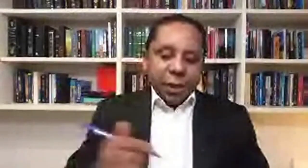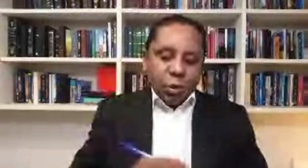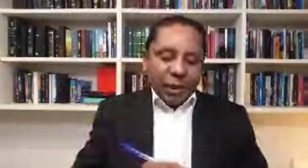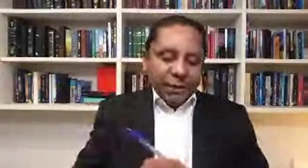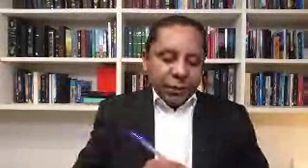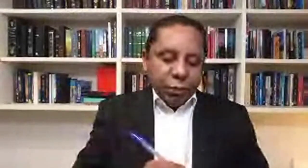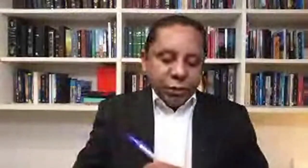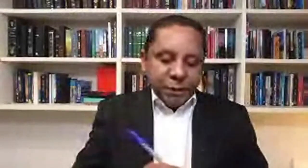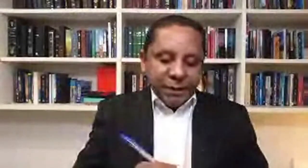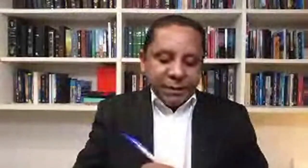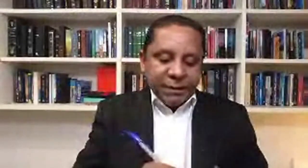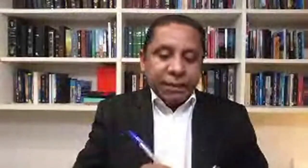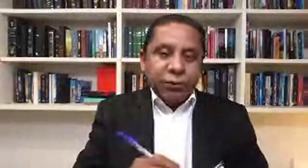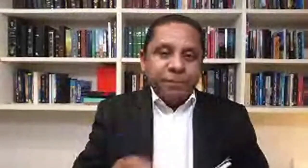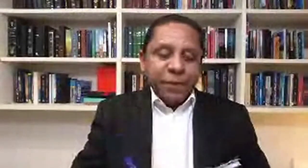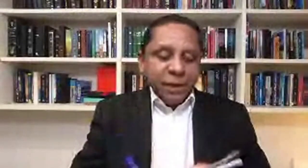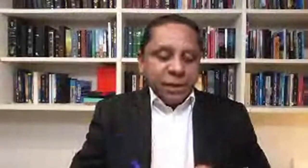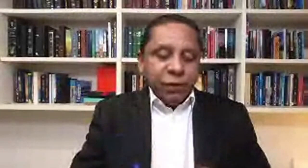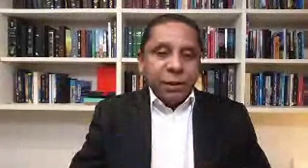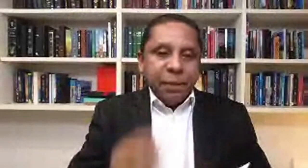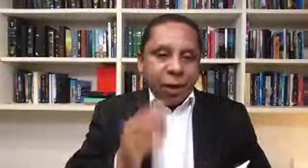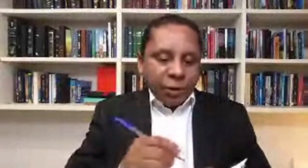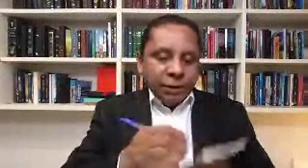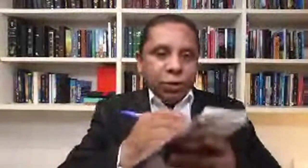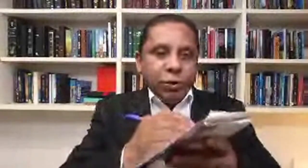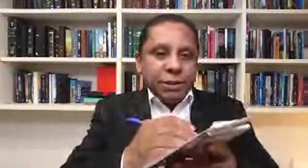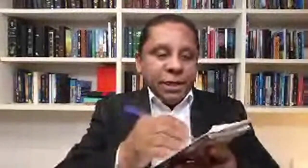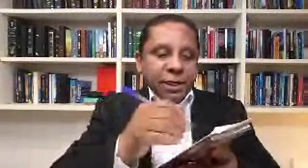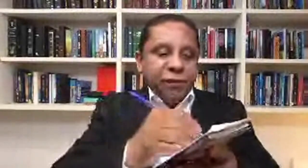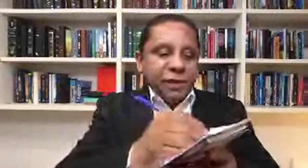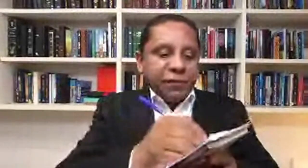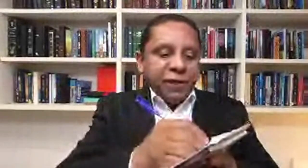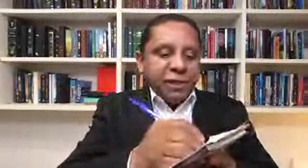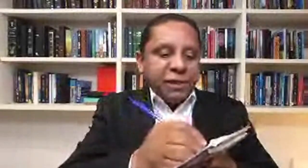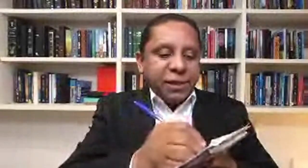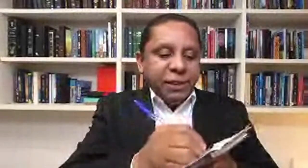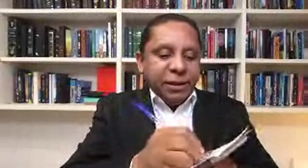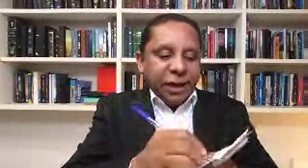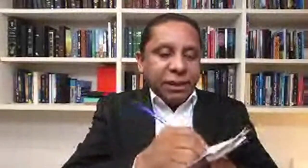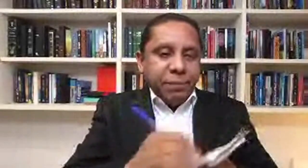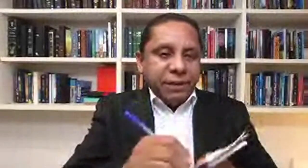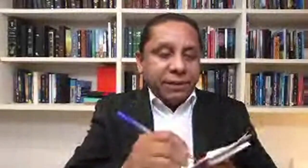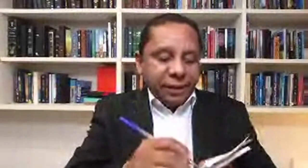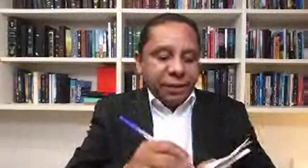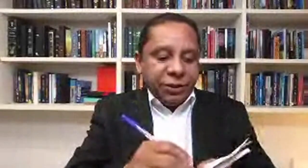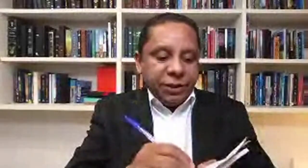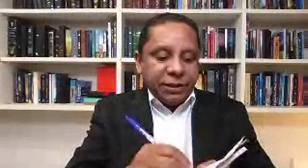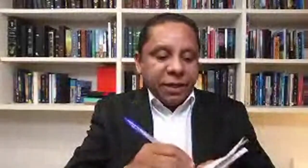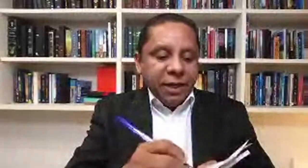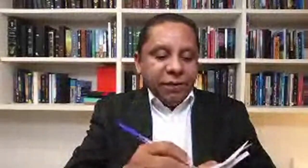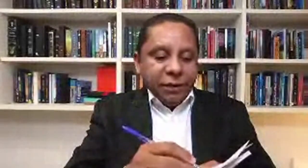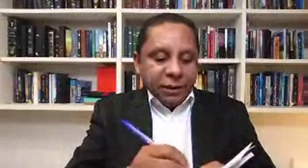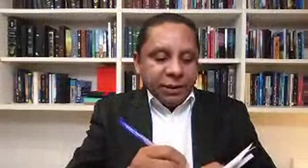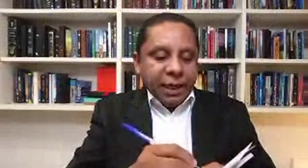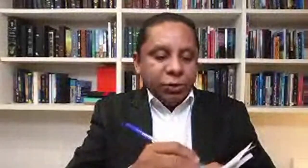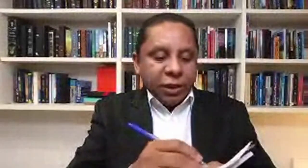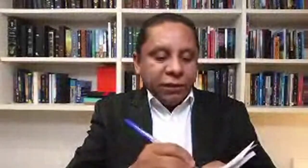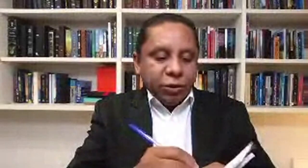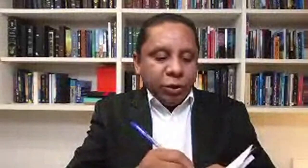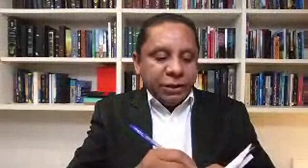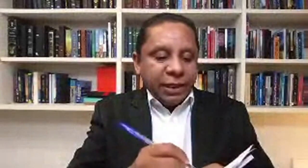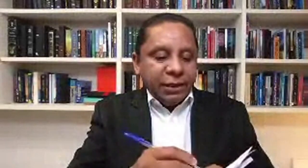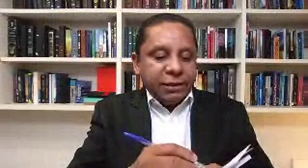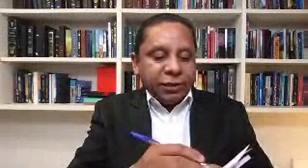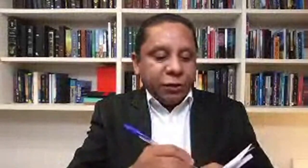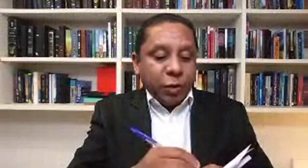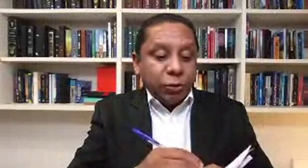você pega aqui 42 meses, certo? Se você pegar 42 e fizer vezes 30, cada mês 30 dias, veja, 0, 3